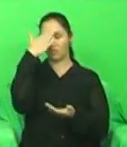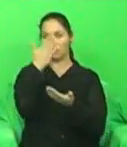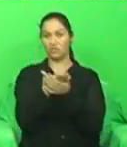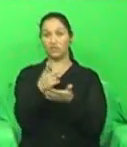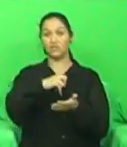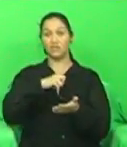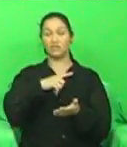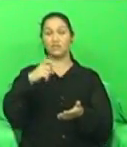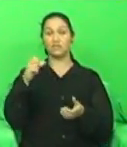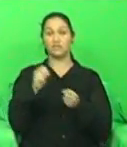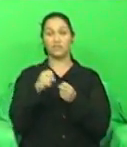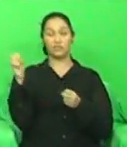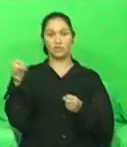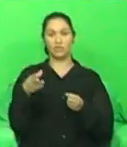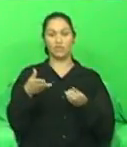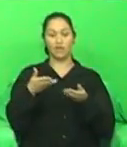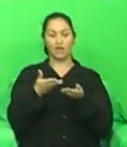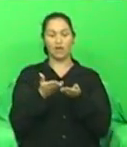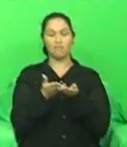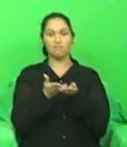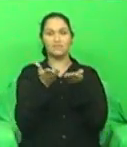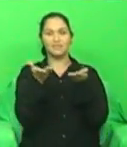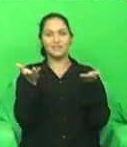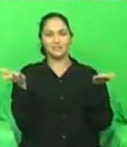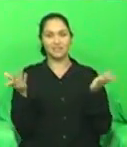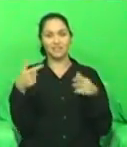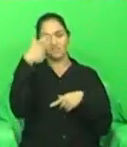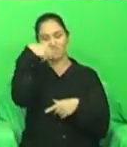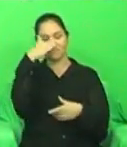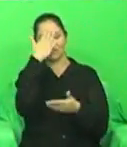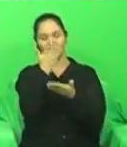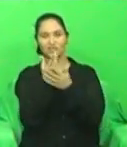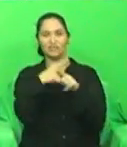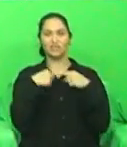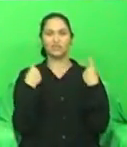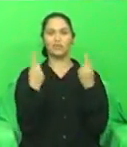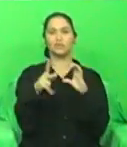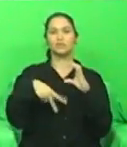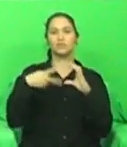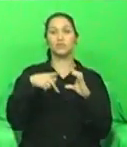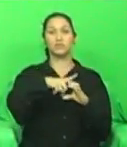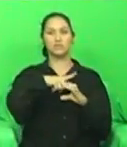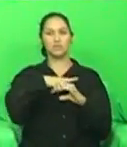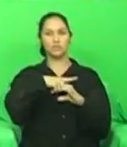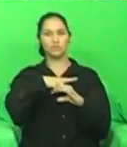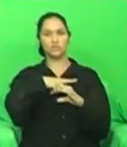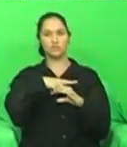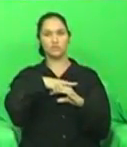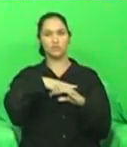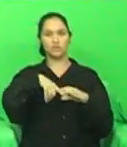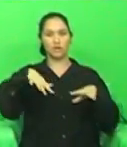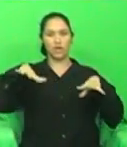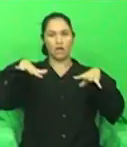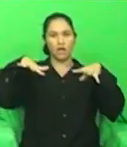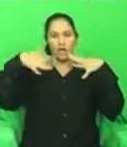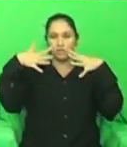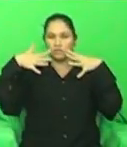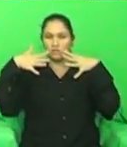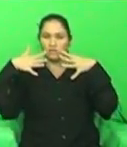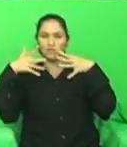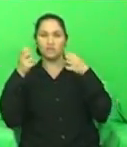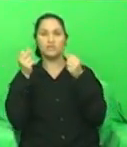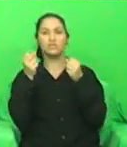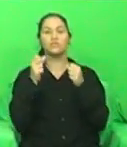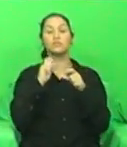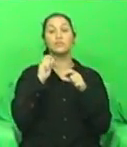agora em abril eu acredito nessa casa nós vamos ter que ficar bem de olho pra realmente fazer o que você falou que dá pra